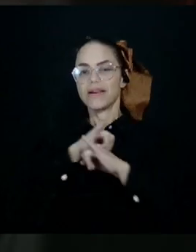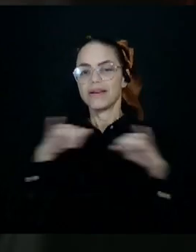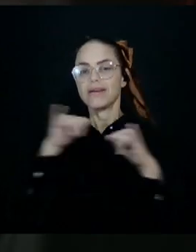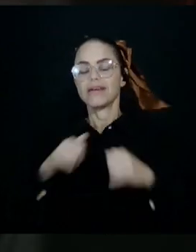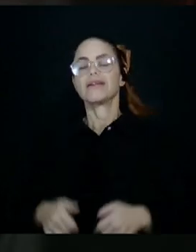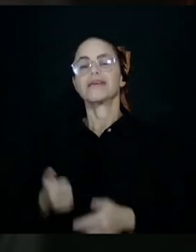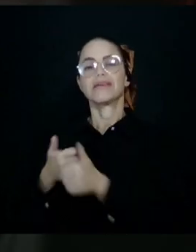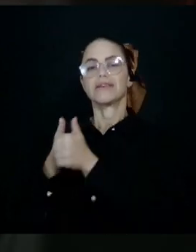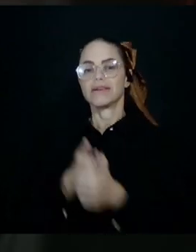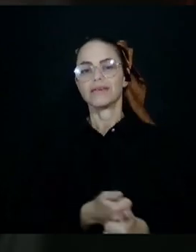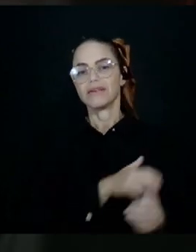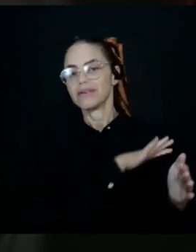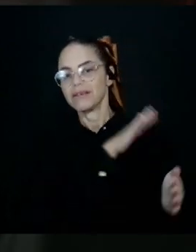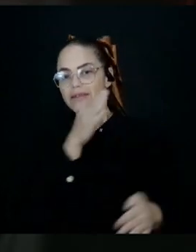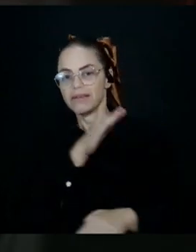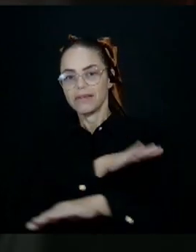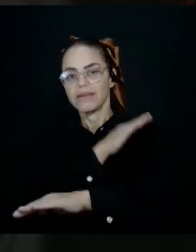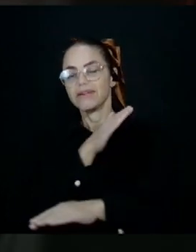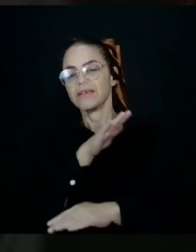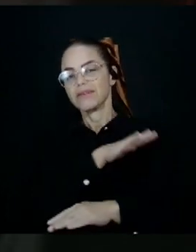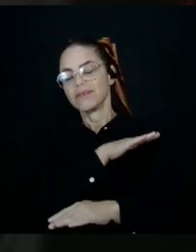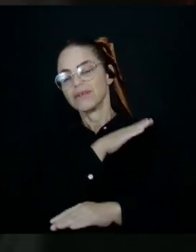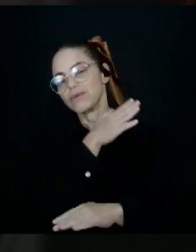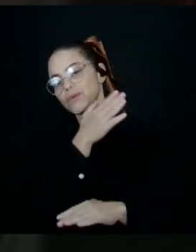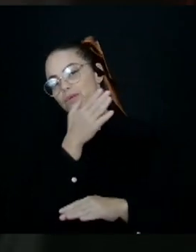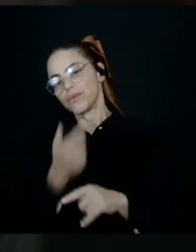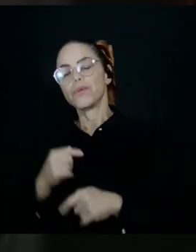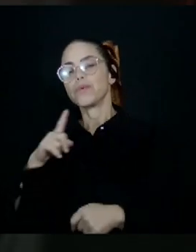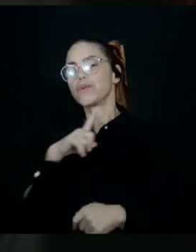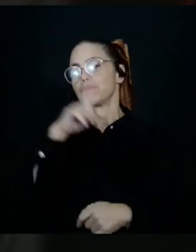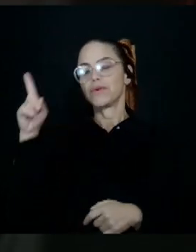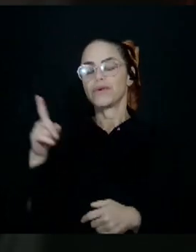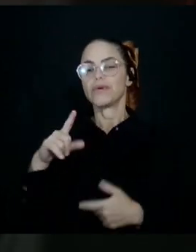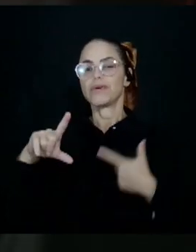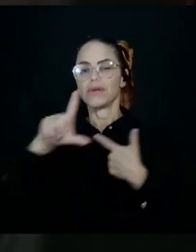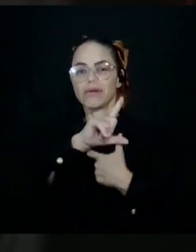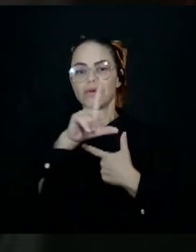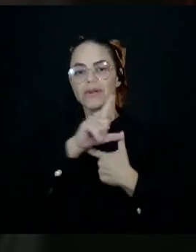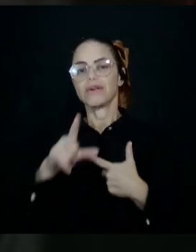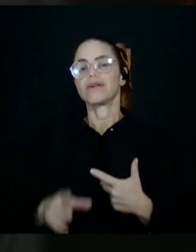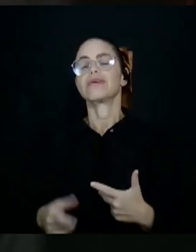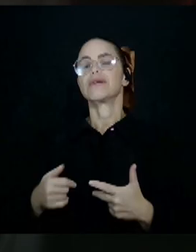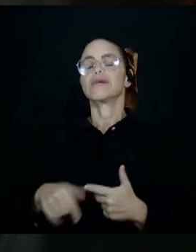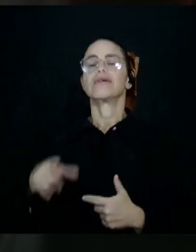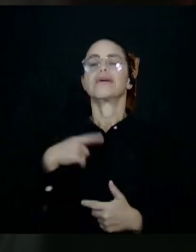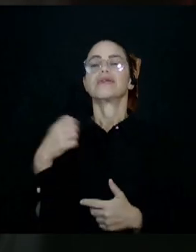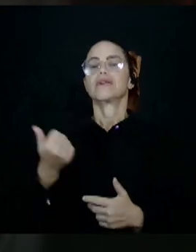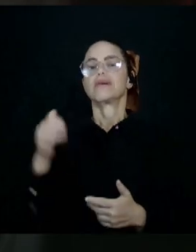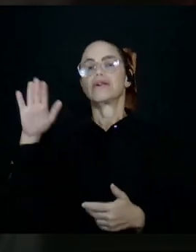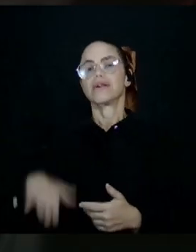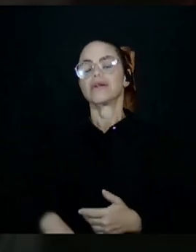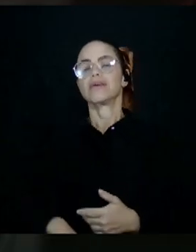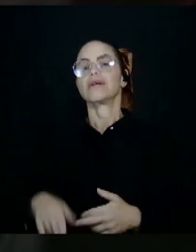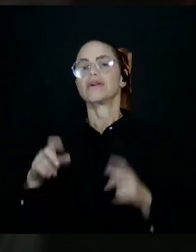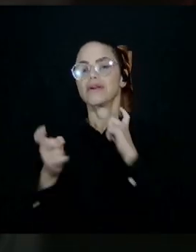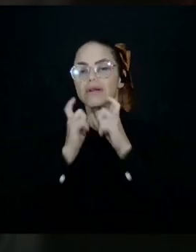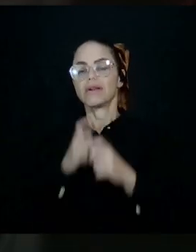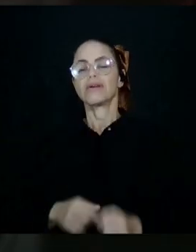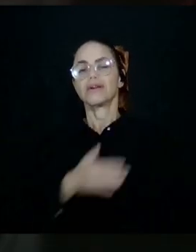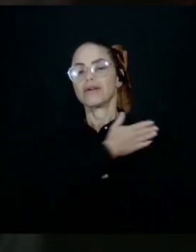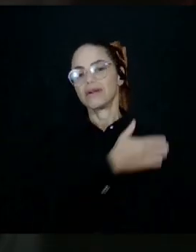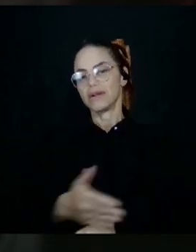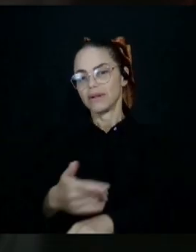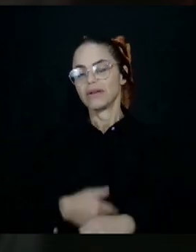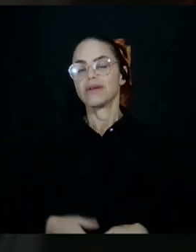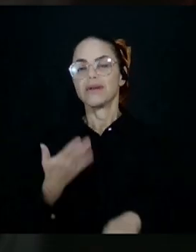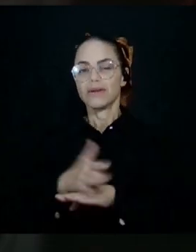o dia tudo que acontece no Legislativo. E às 6 da tarde nós temos reunião ordinária. Você também está convidado a participar, combinado? Um beijo